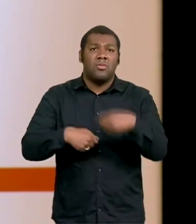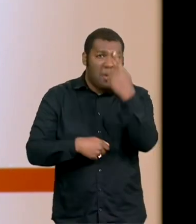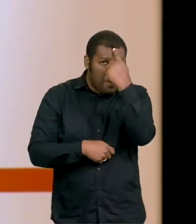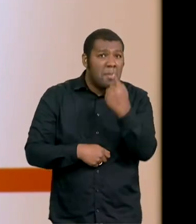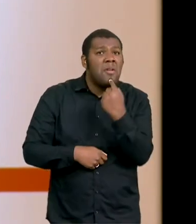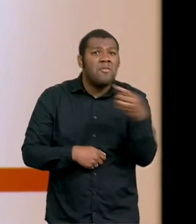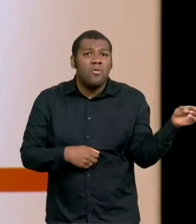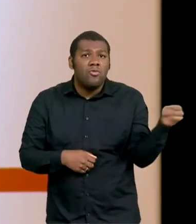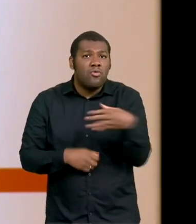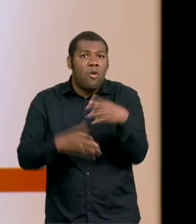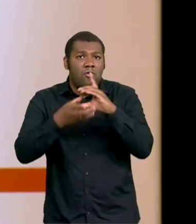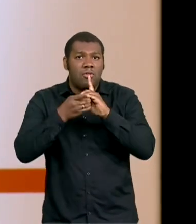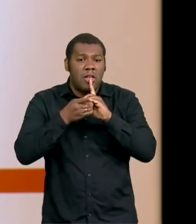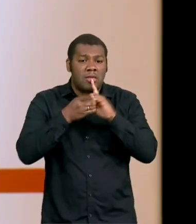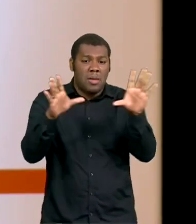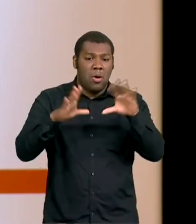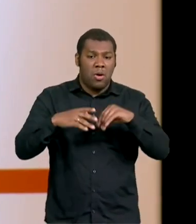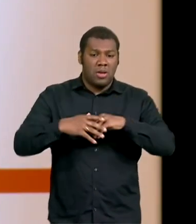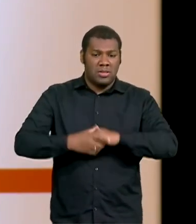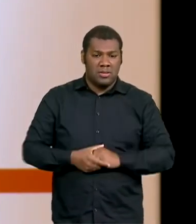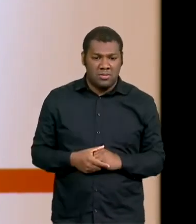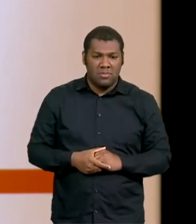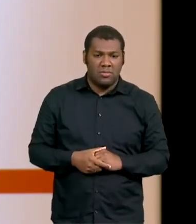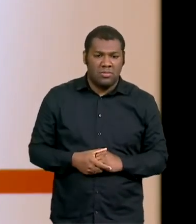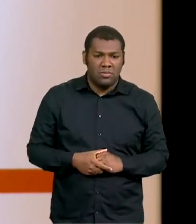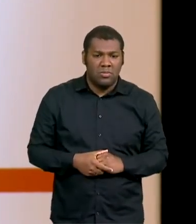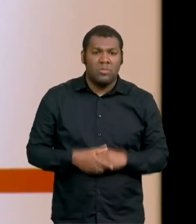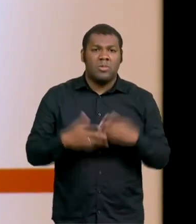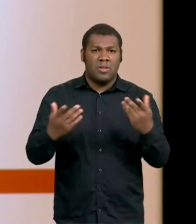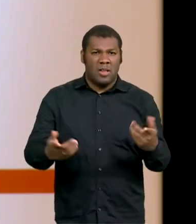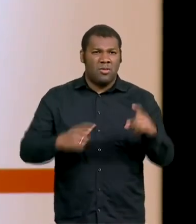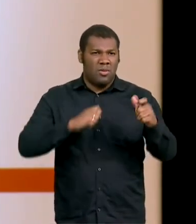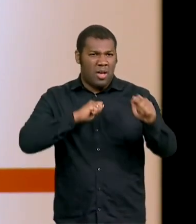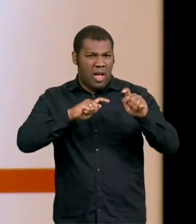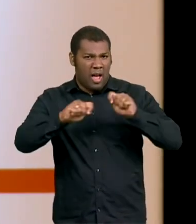de democracias operarem. Regula e vai consertando a regulação.